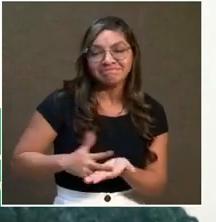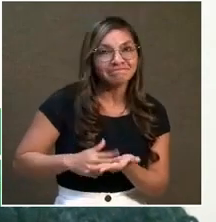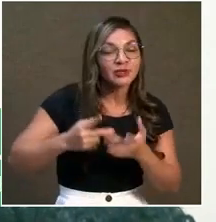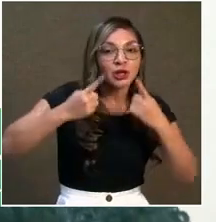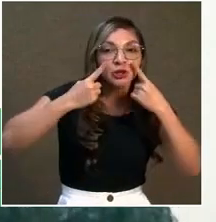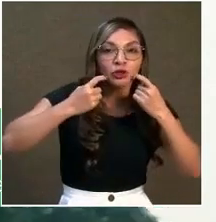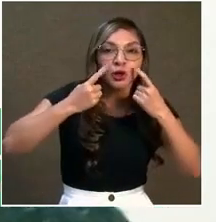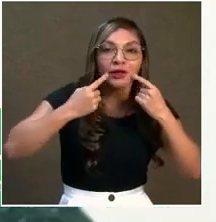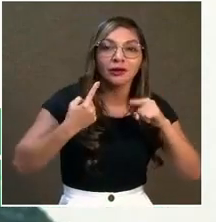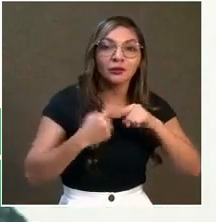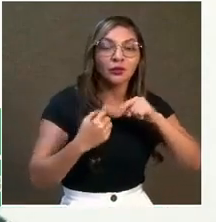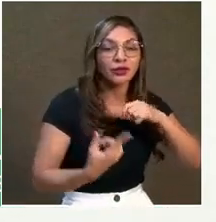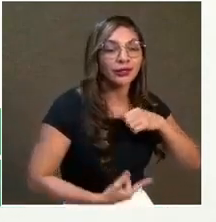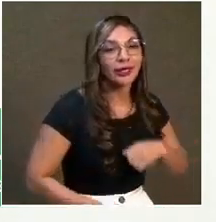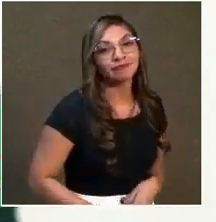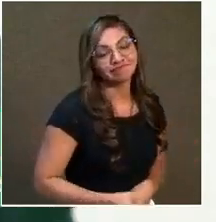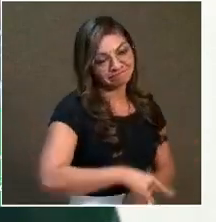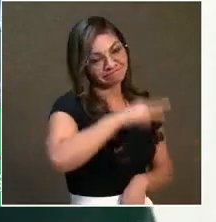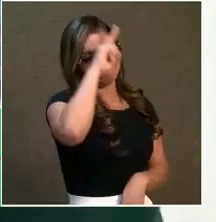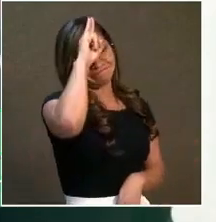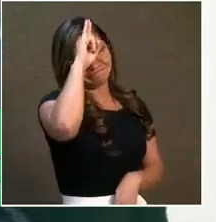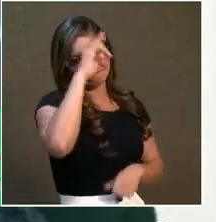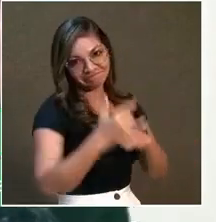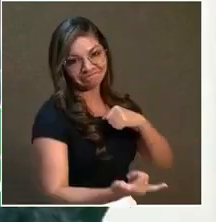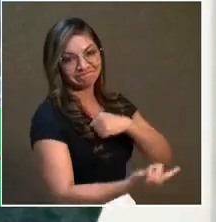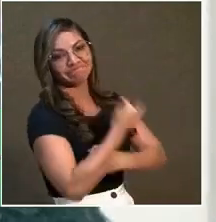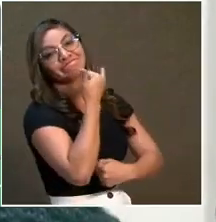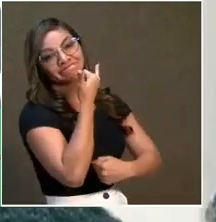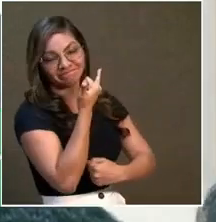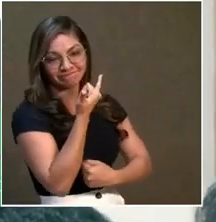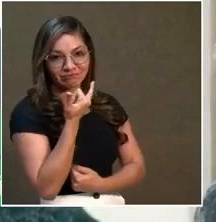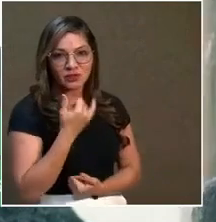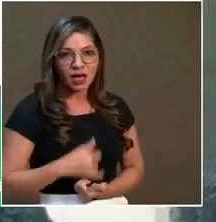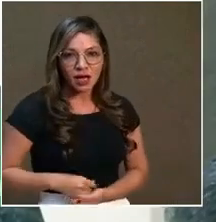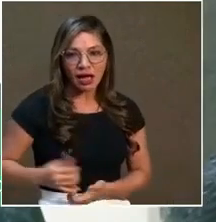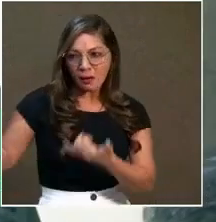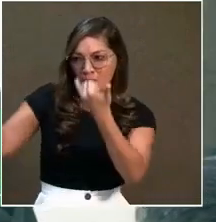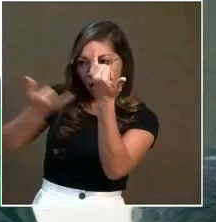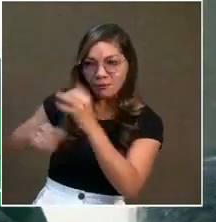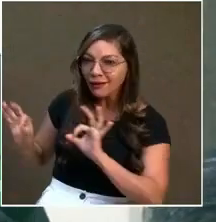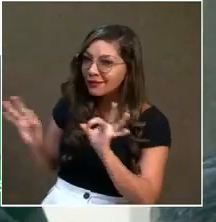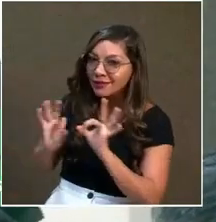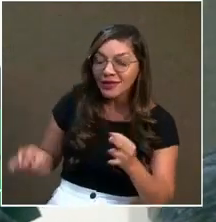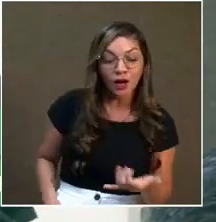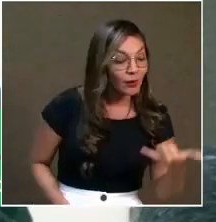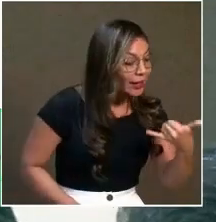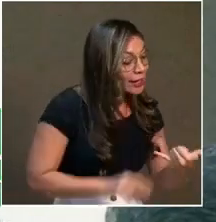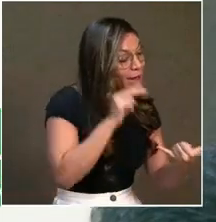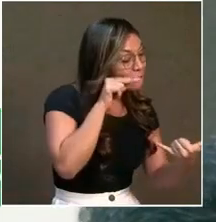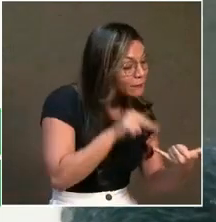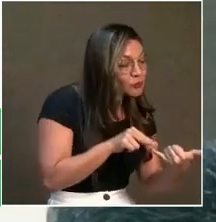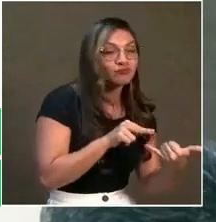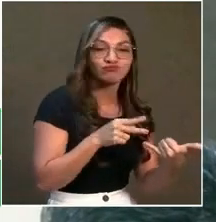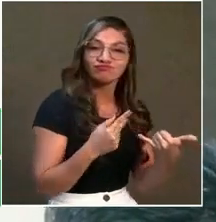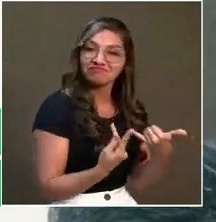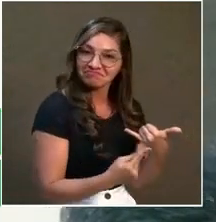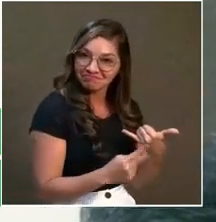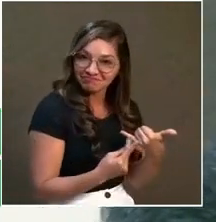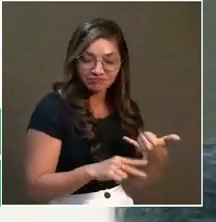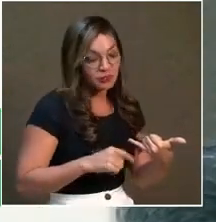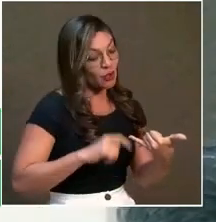uma traição. Ele não só disse que não falaram para ele, ele viu. Não falaram para ele, ele